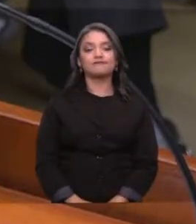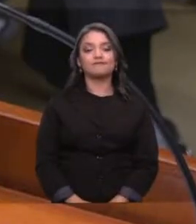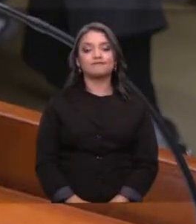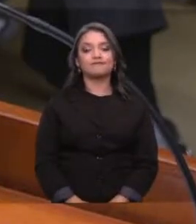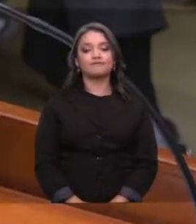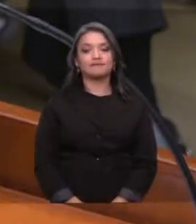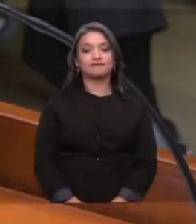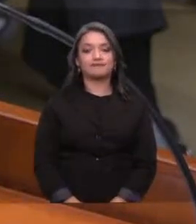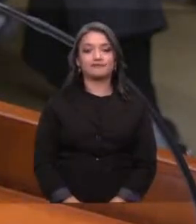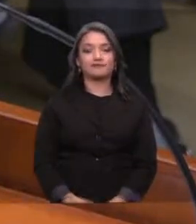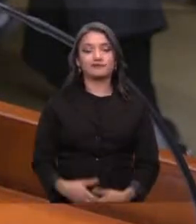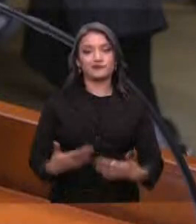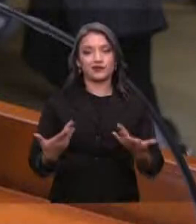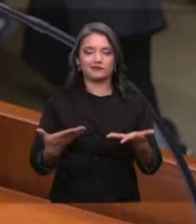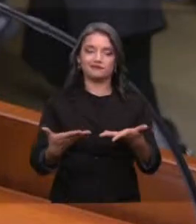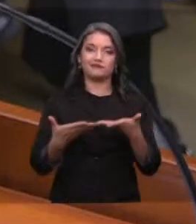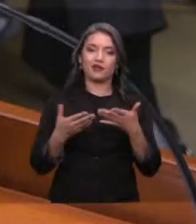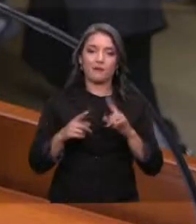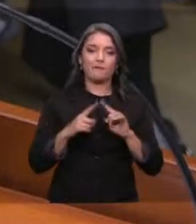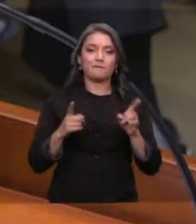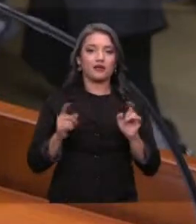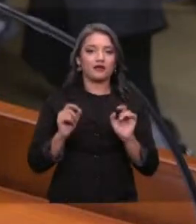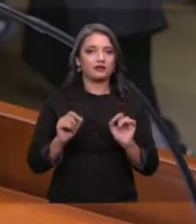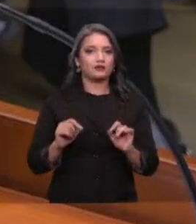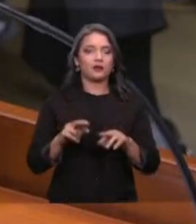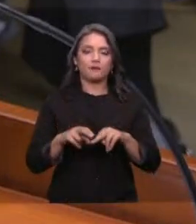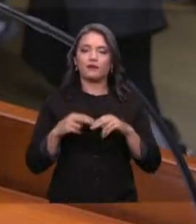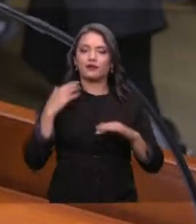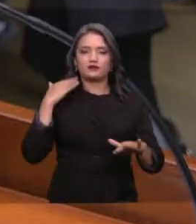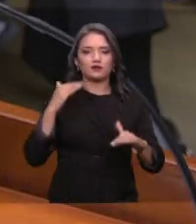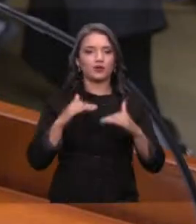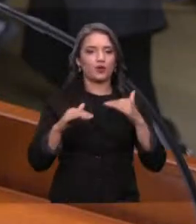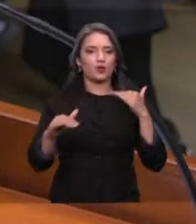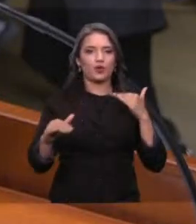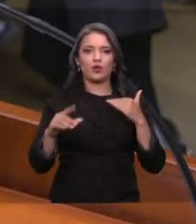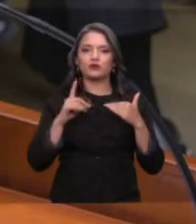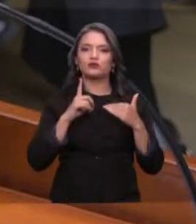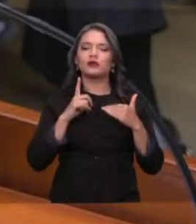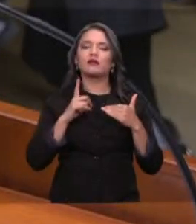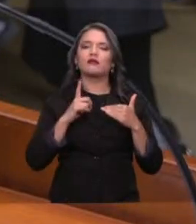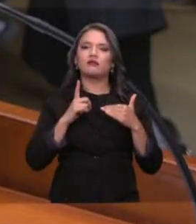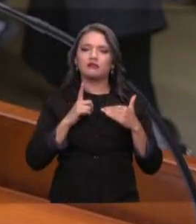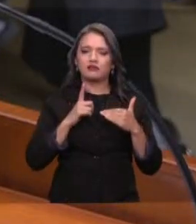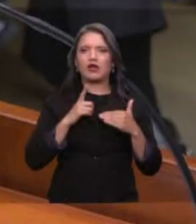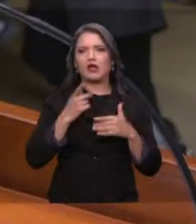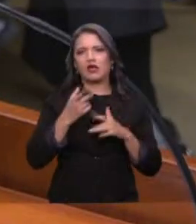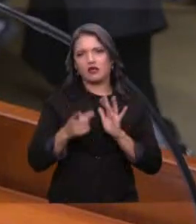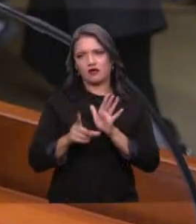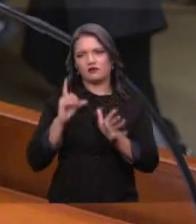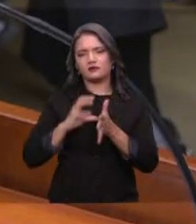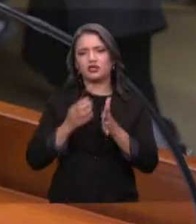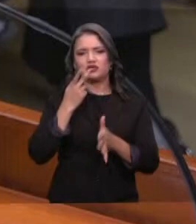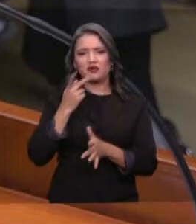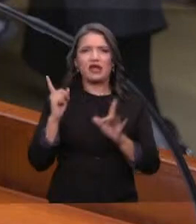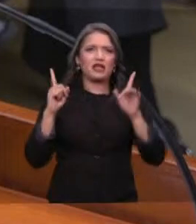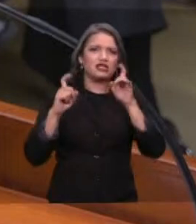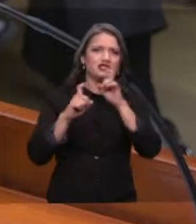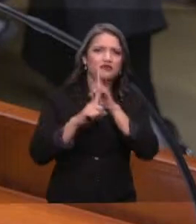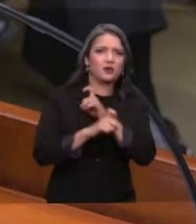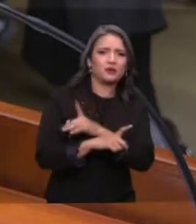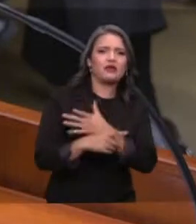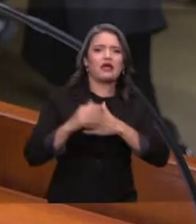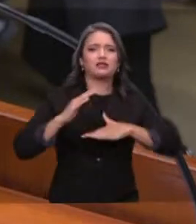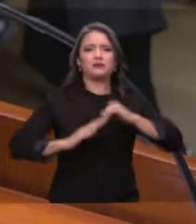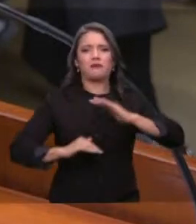vez, entendemos impertinente as alegações quanto às supostas dificuldades institucionais, dificuldades práticas, que